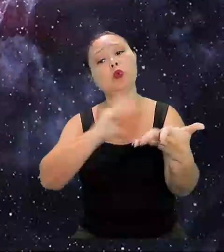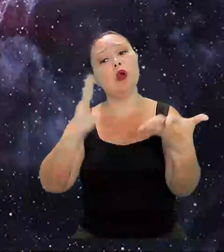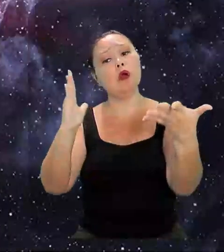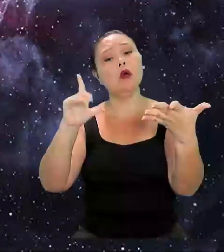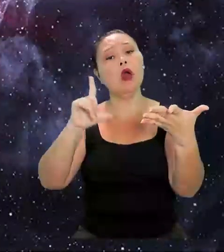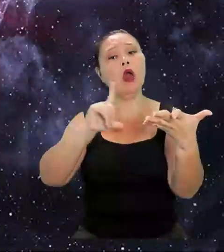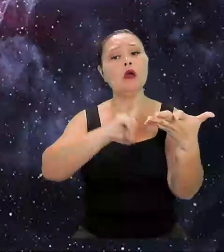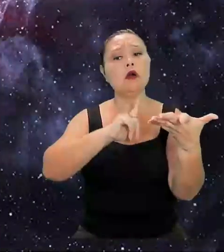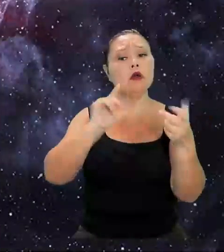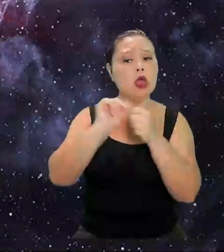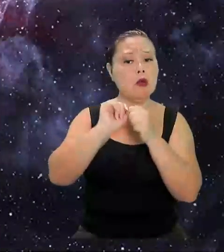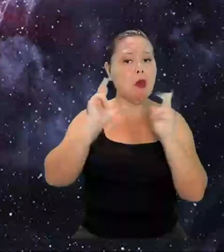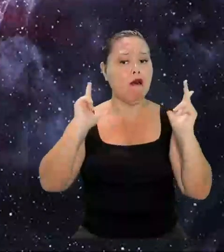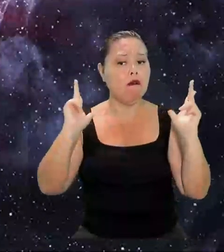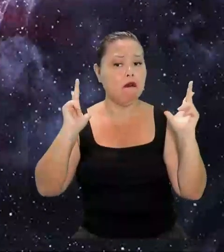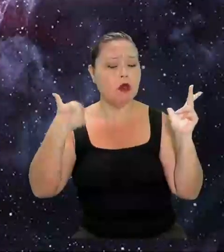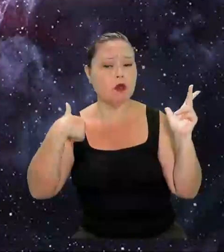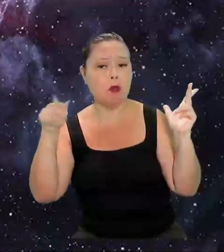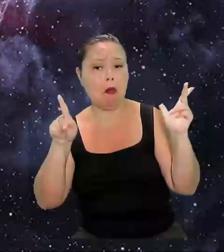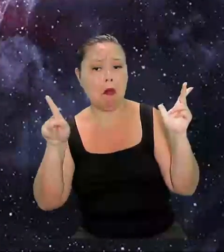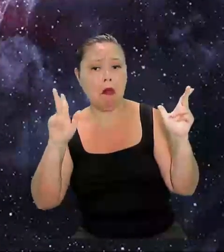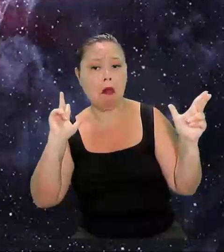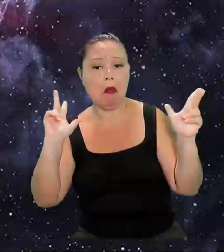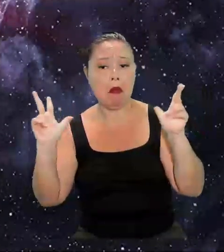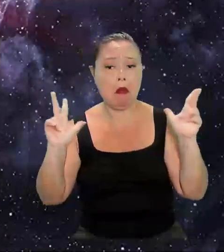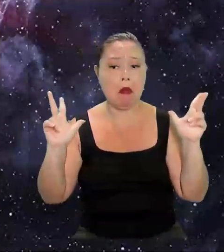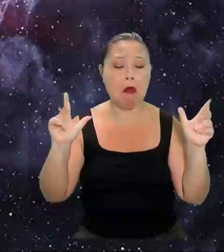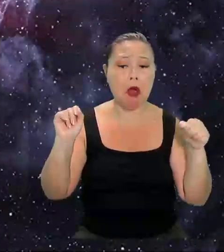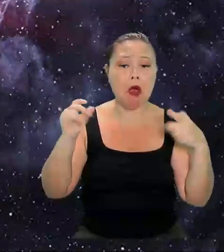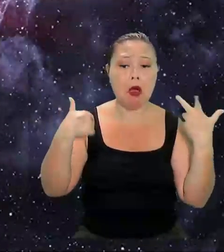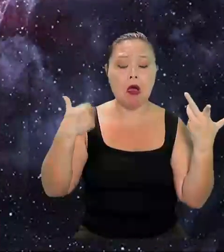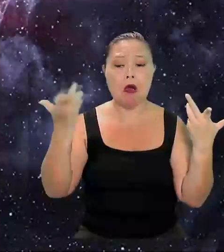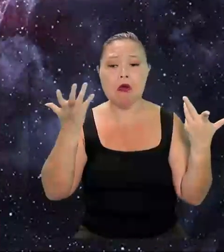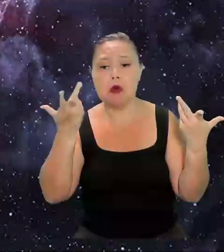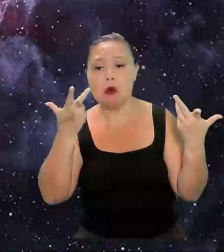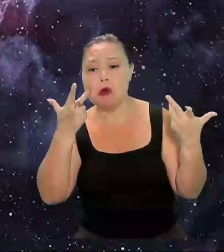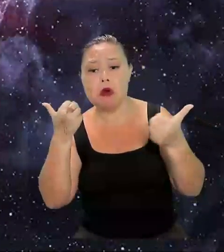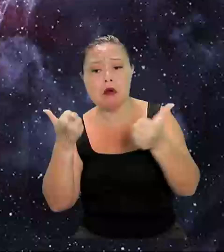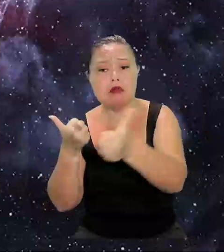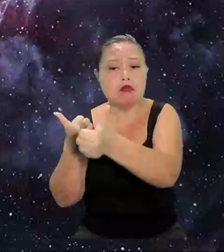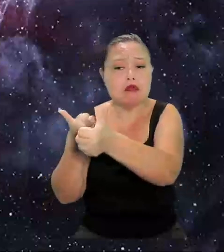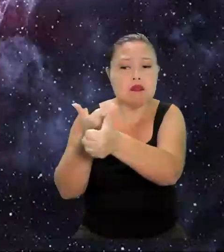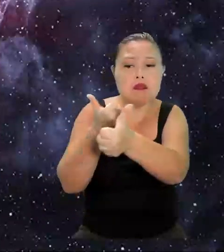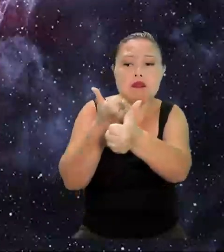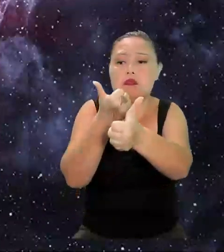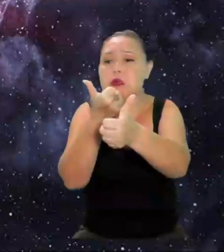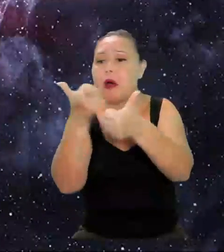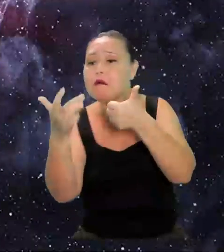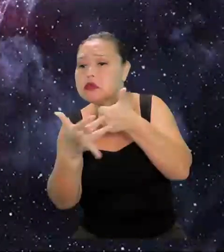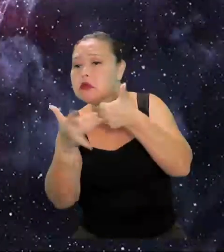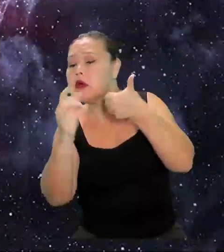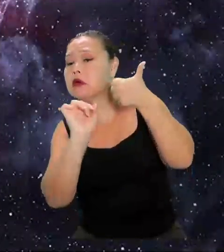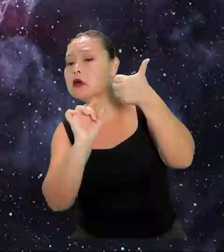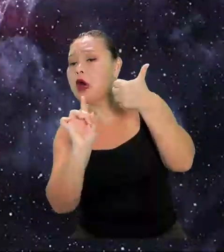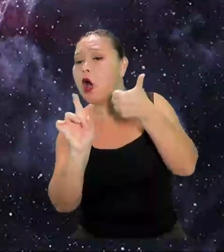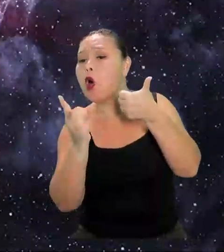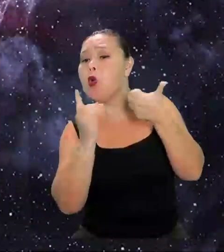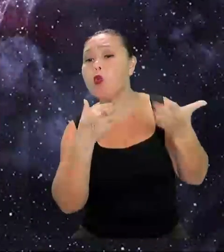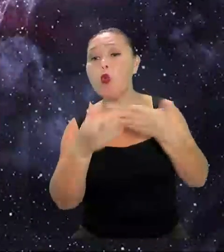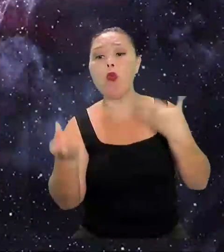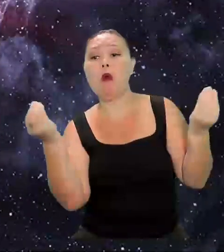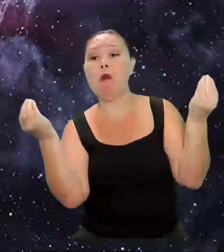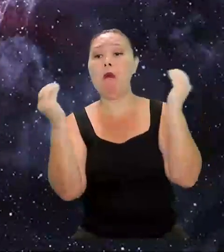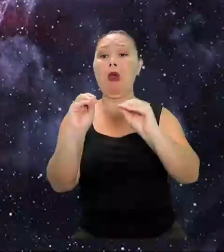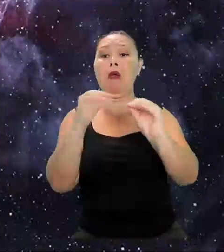muitos aventureiros aí, né, tentando buscar seguidores e tal, e aí colocam lá de